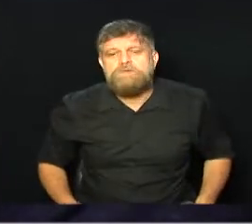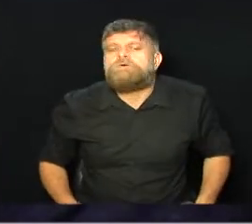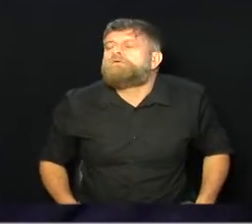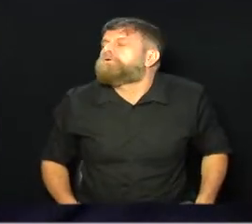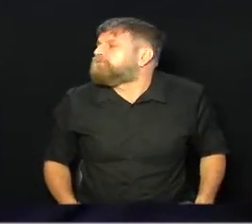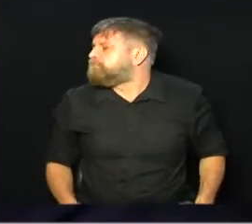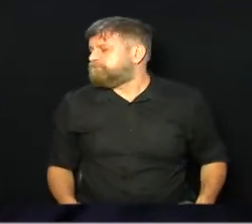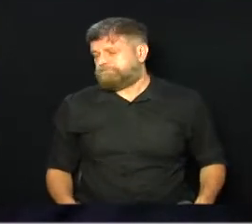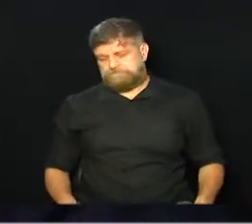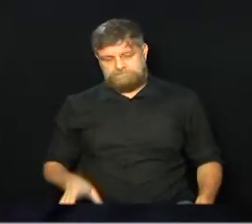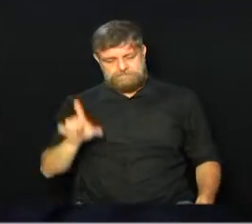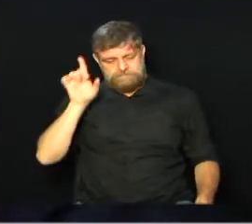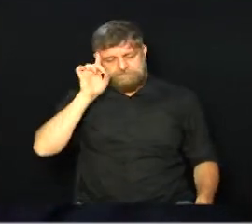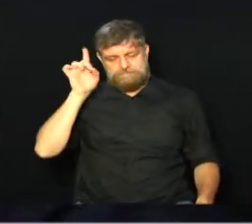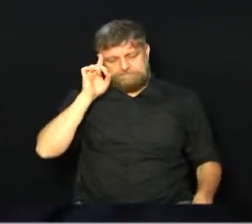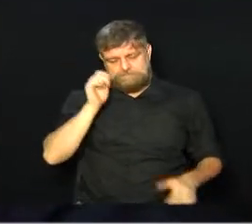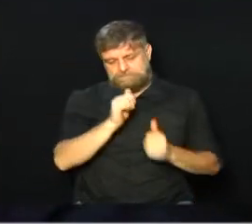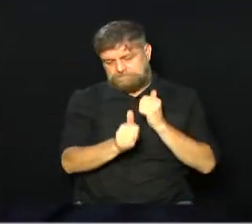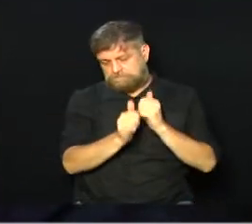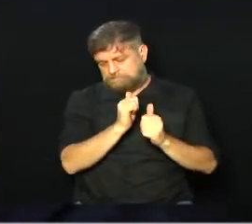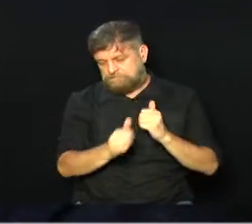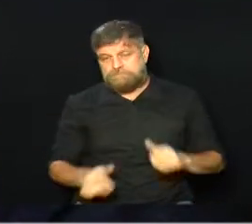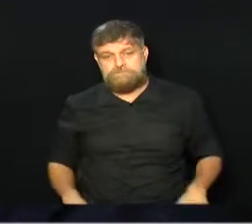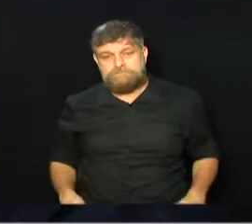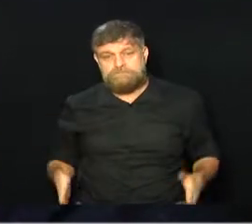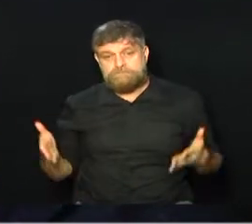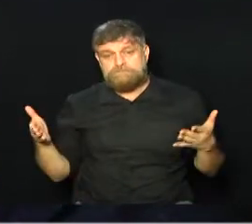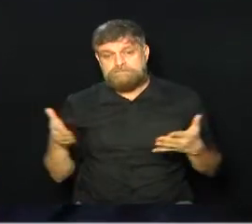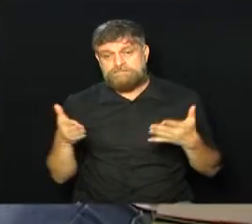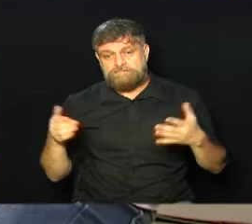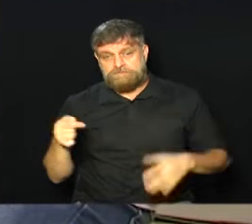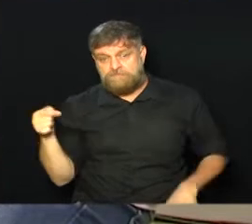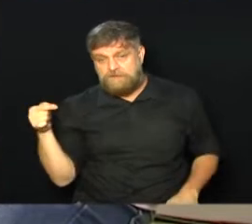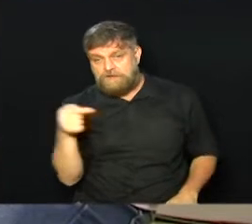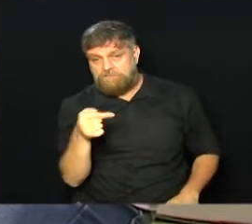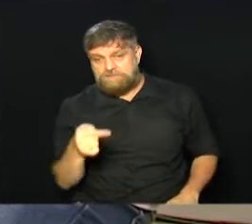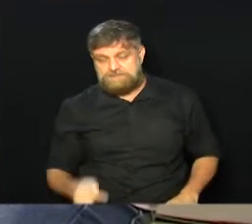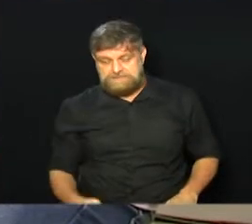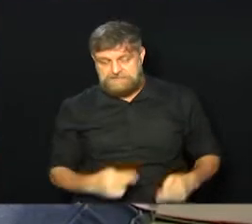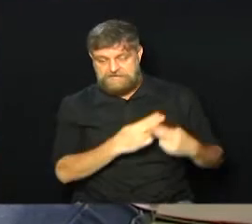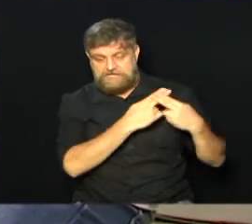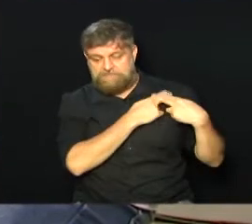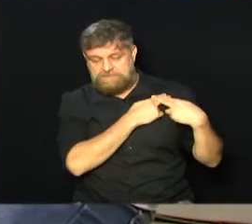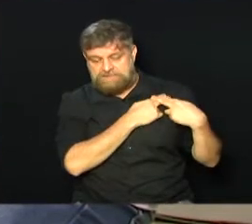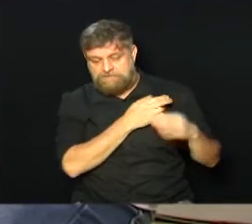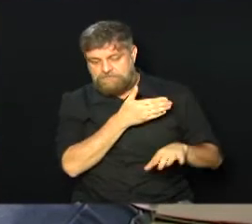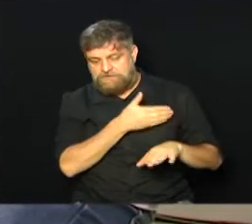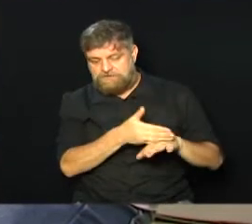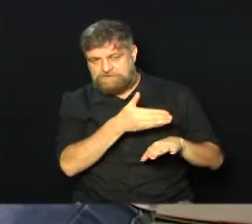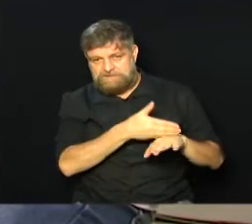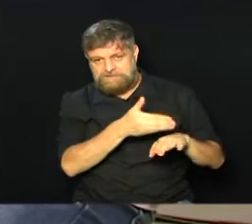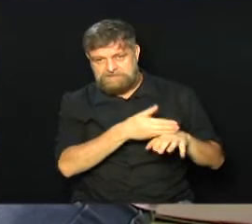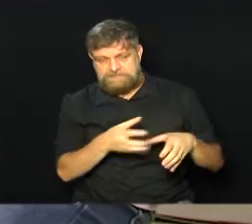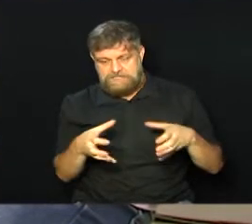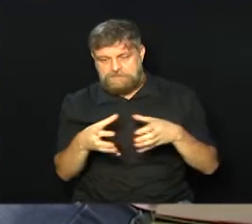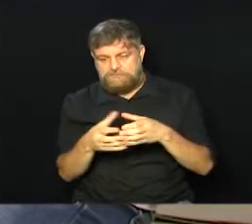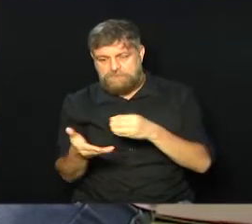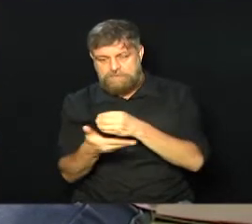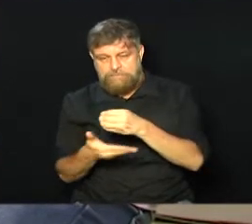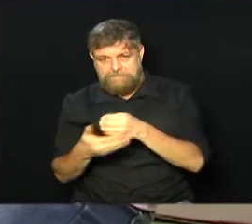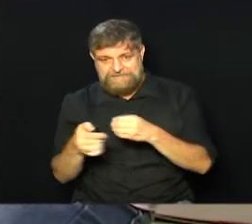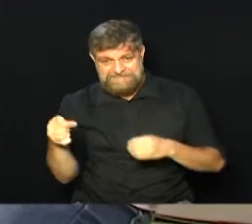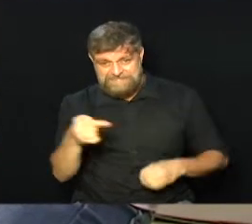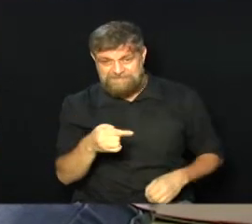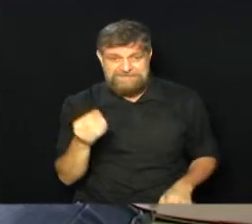Faz parte do dia a dia do futebol isso. Mas agora que você está do outro lado como treinador, já na base, você tenta evitar